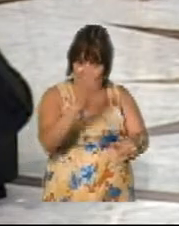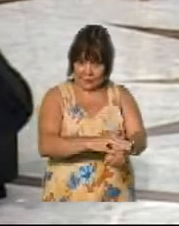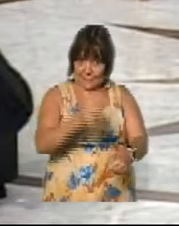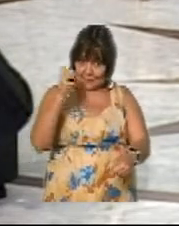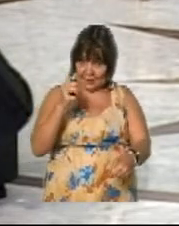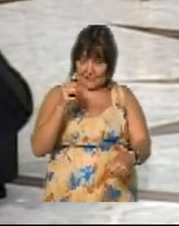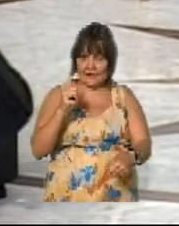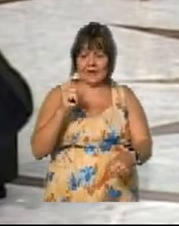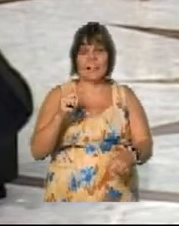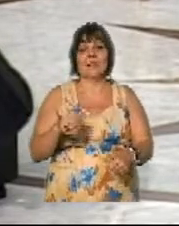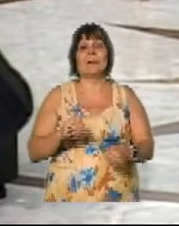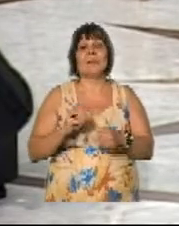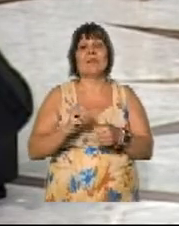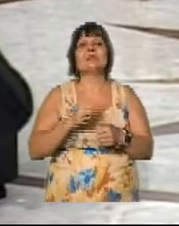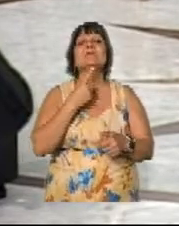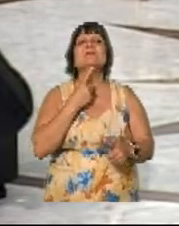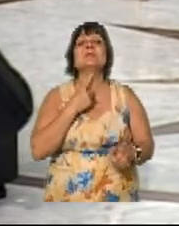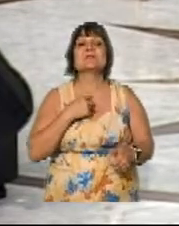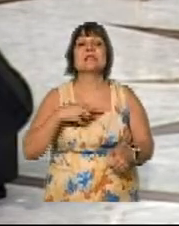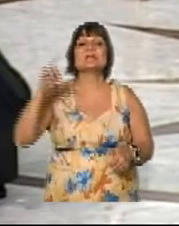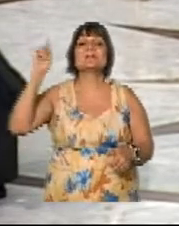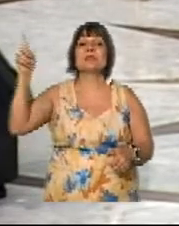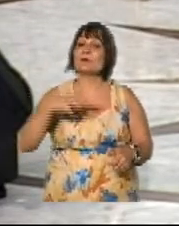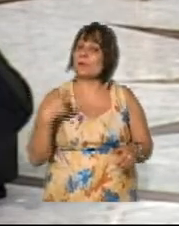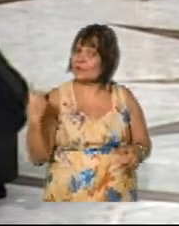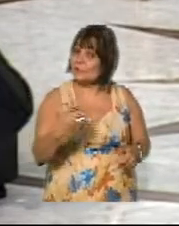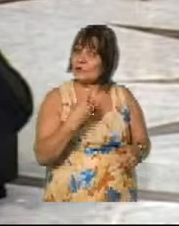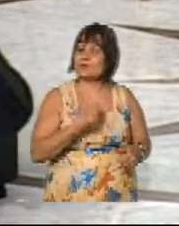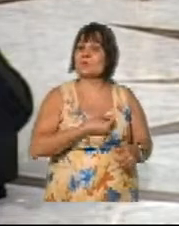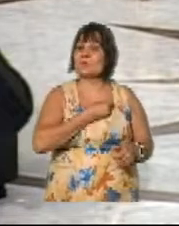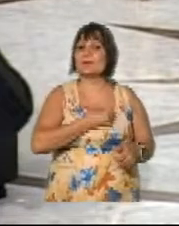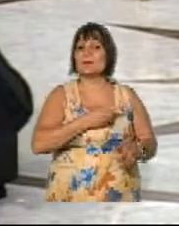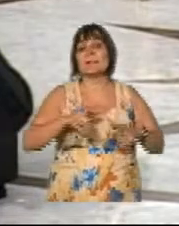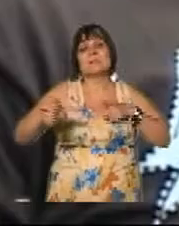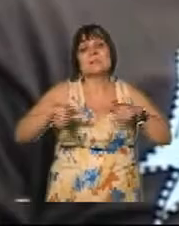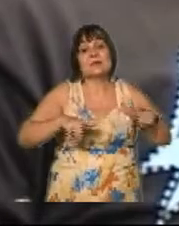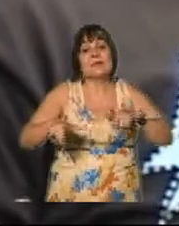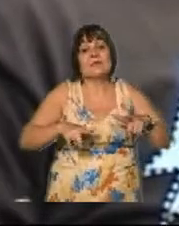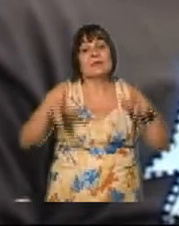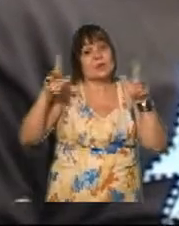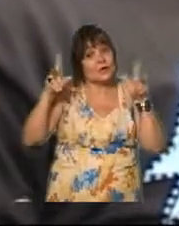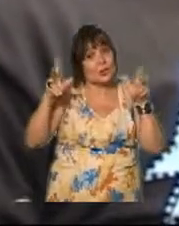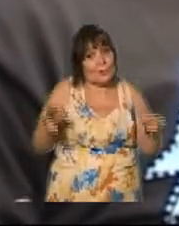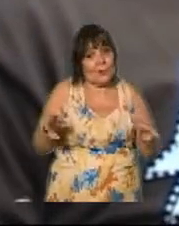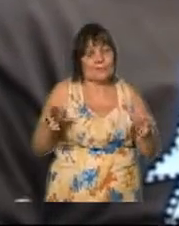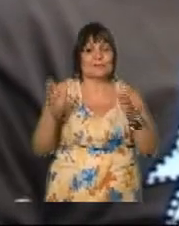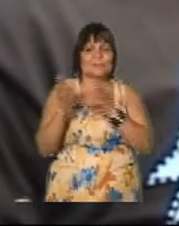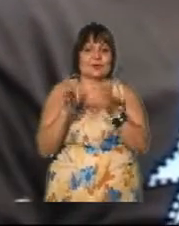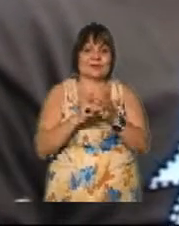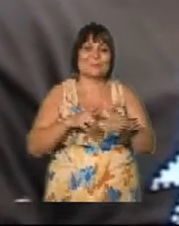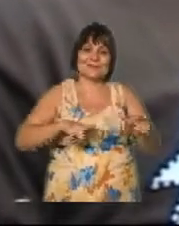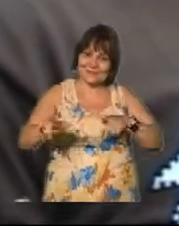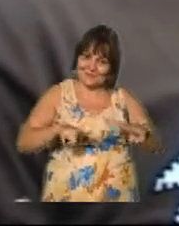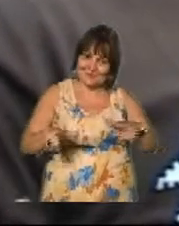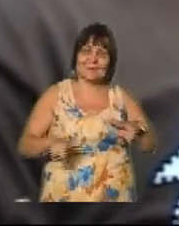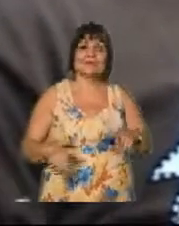reproduzir o nosso mestre e o nosso senhor. E como é que nós reproduzimos? Servindo como ele serviu. Então,